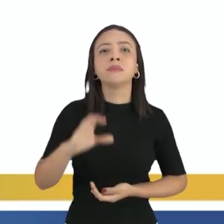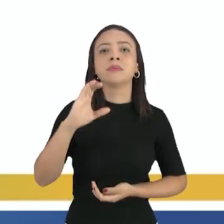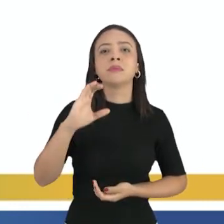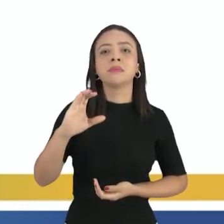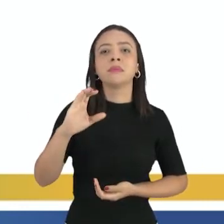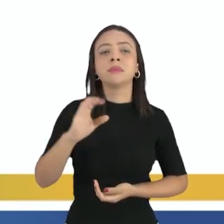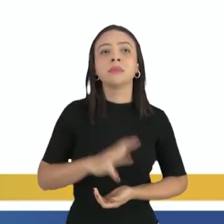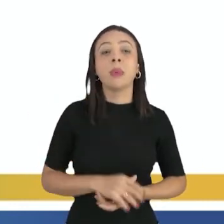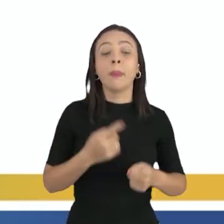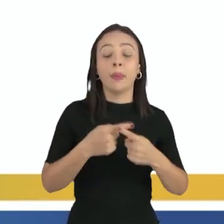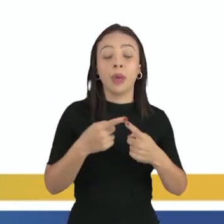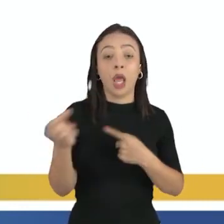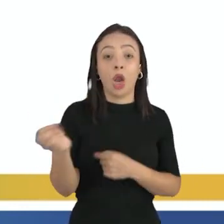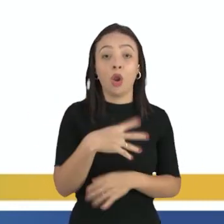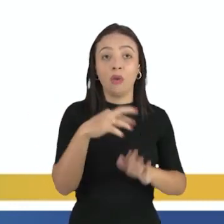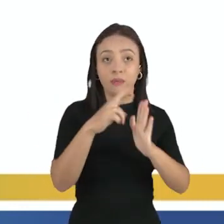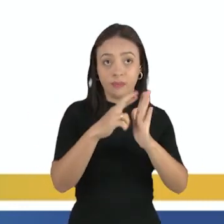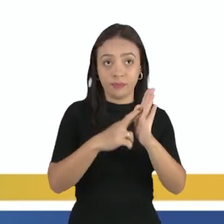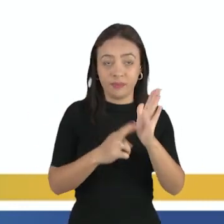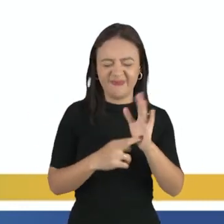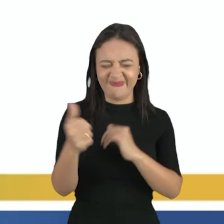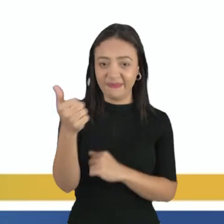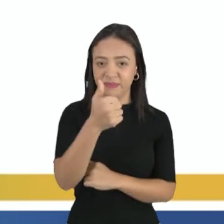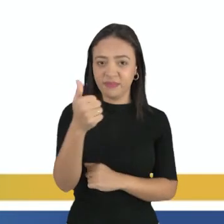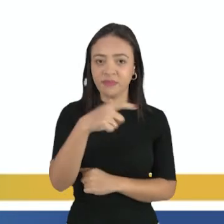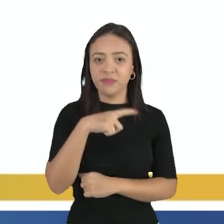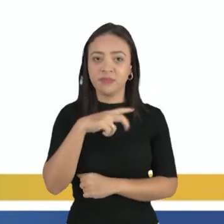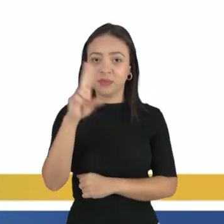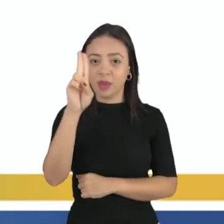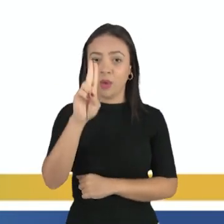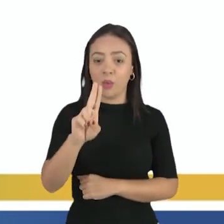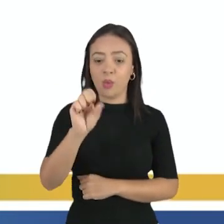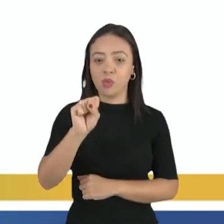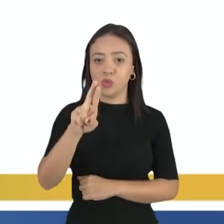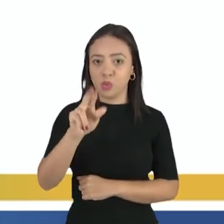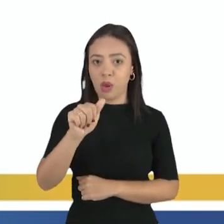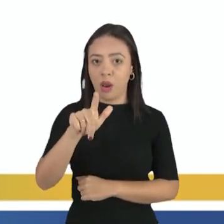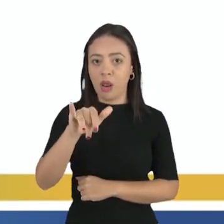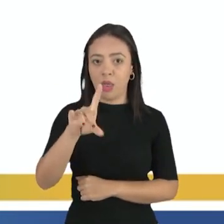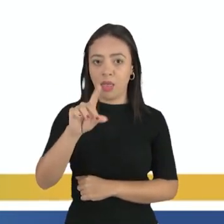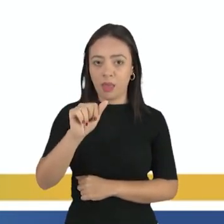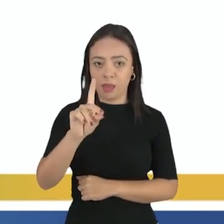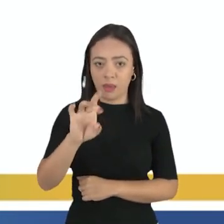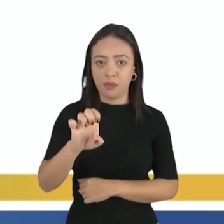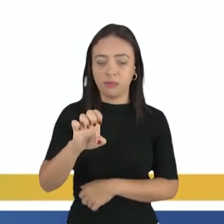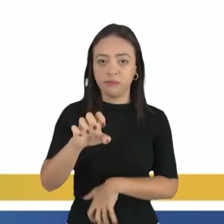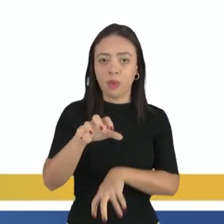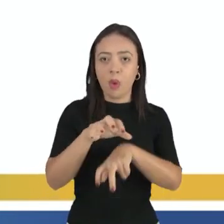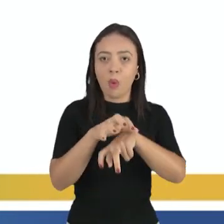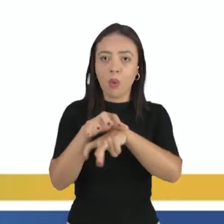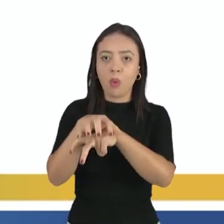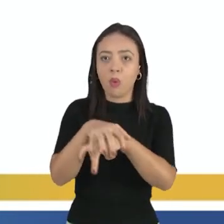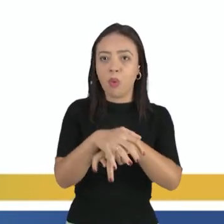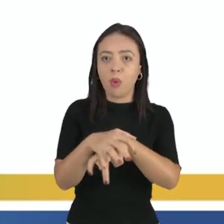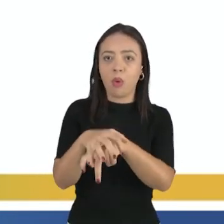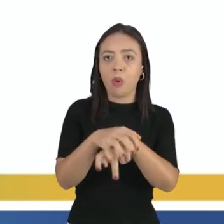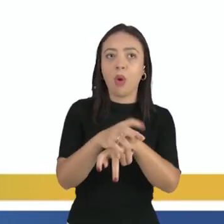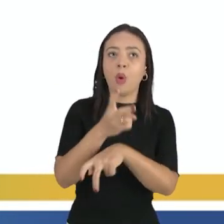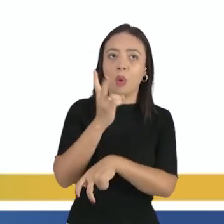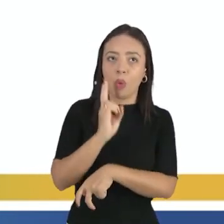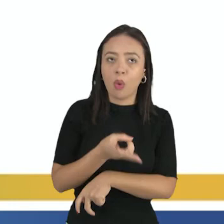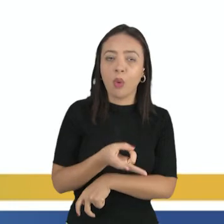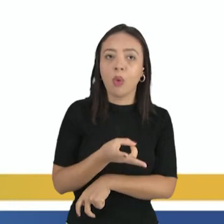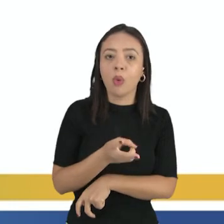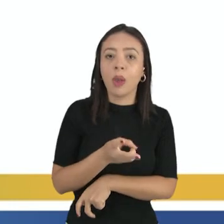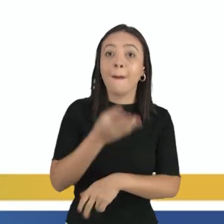Paraquedas. De acordo com a regrinha lá 11 da usualidade, paraquedas continua